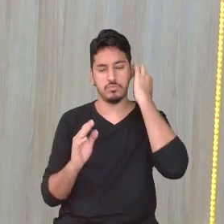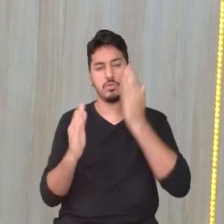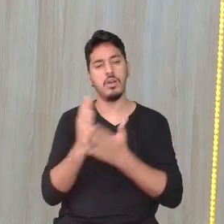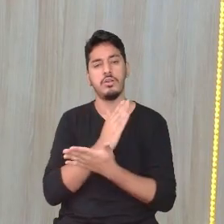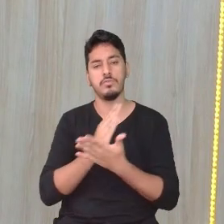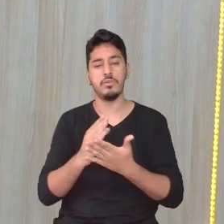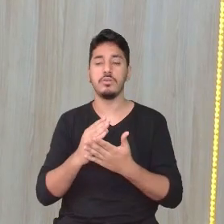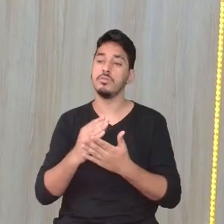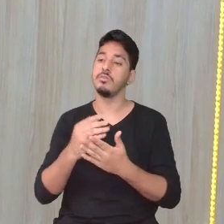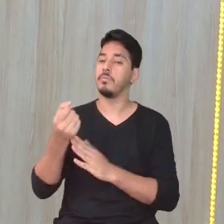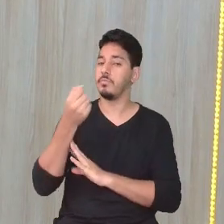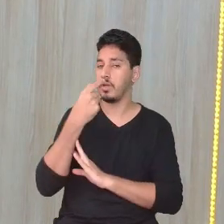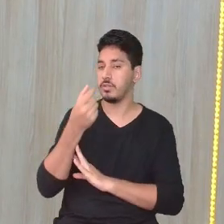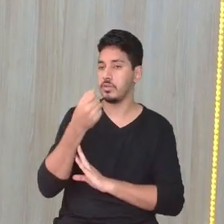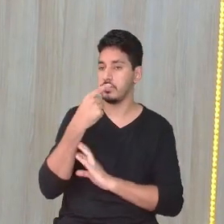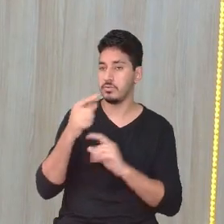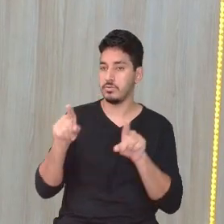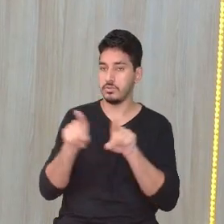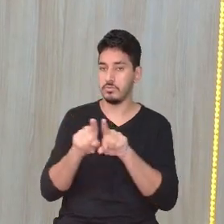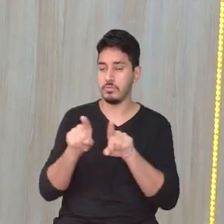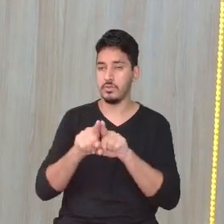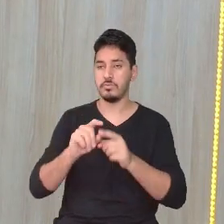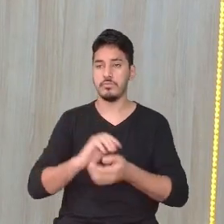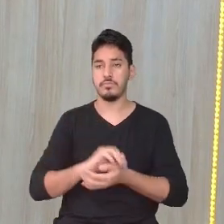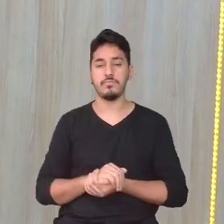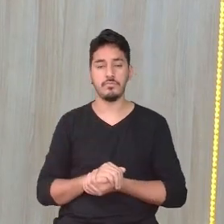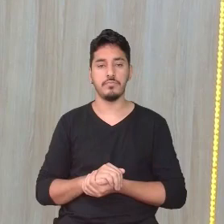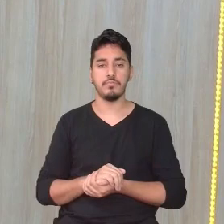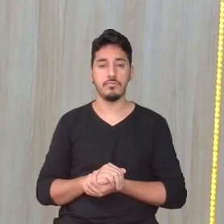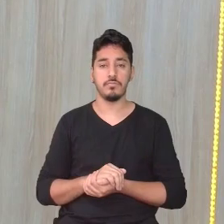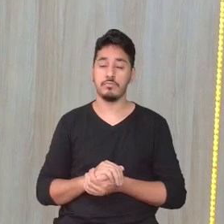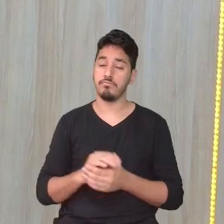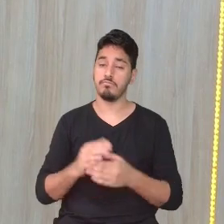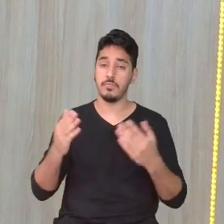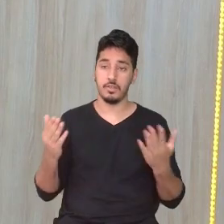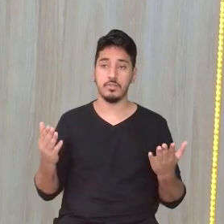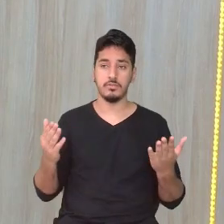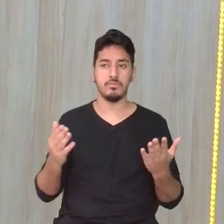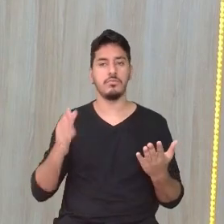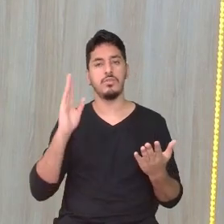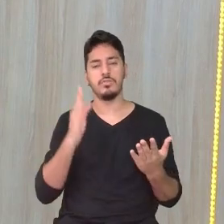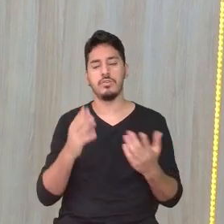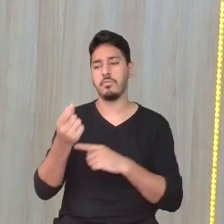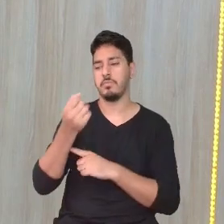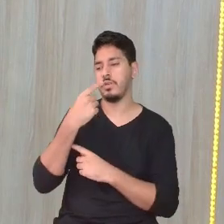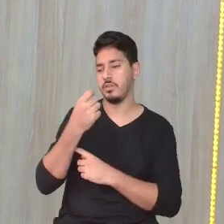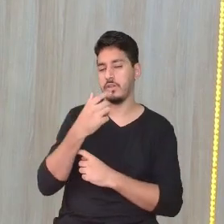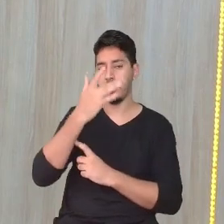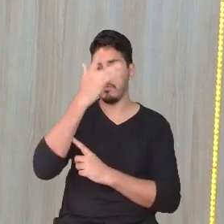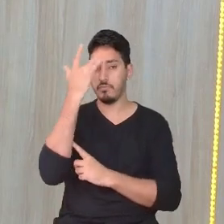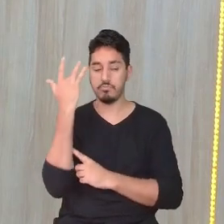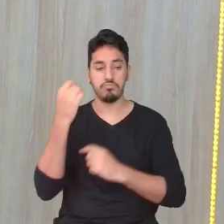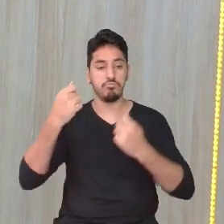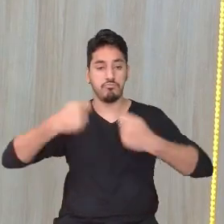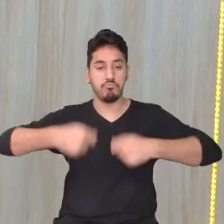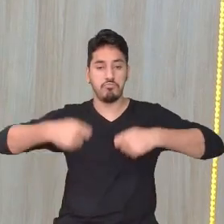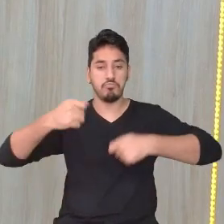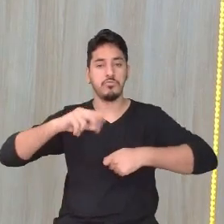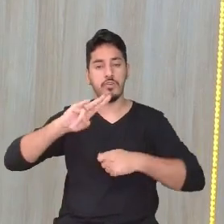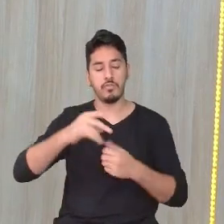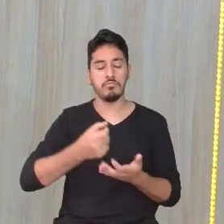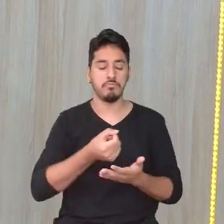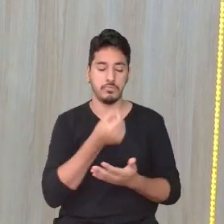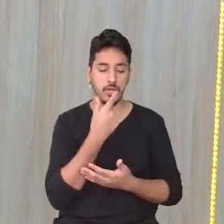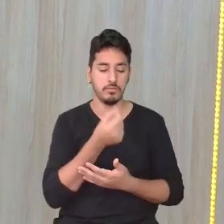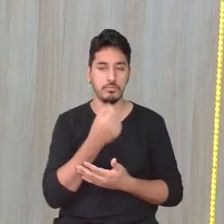necessário medicação. E é isso. A gente se medica, a pessoa que precisar vai se medicar,